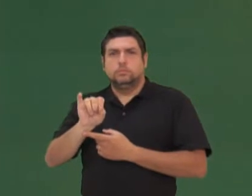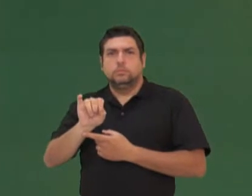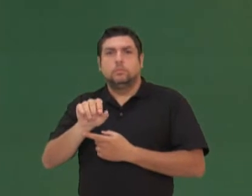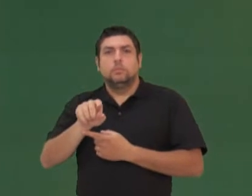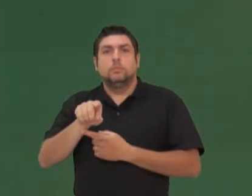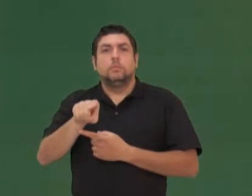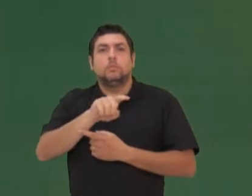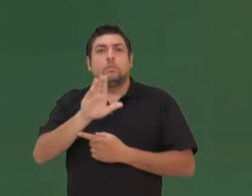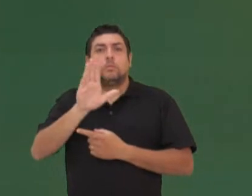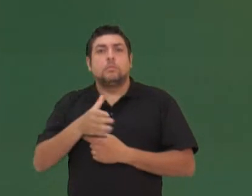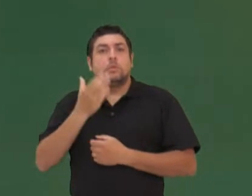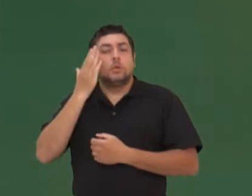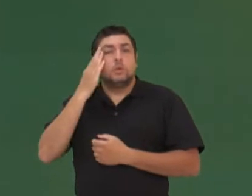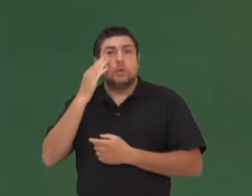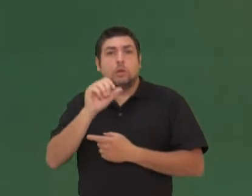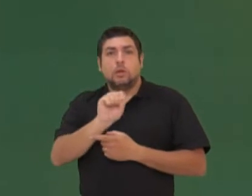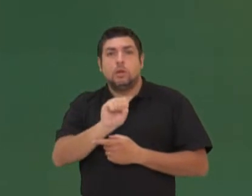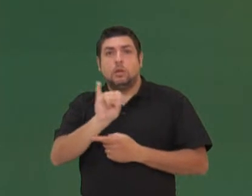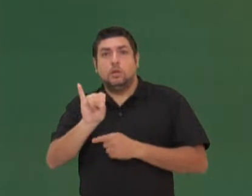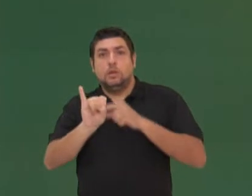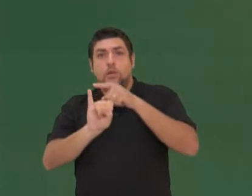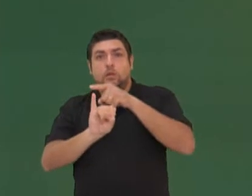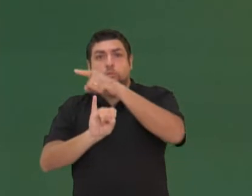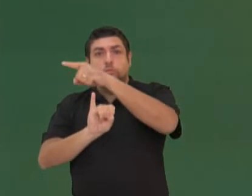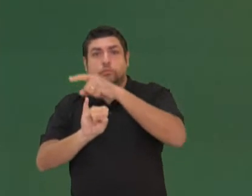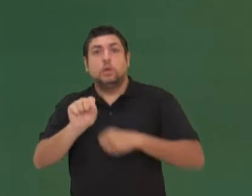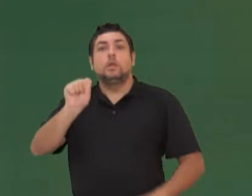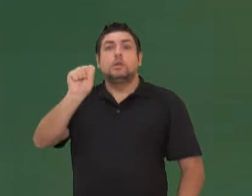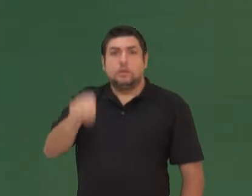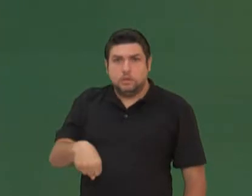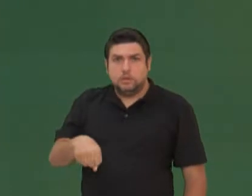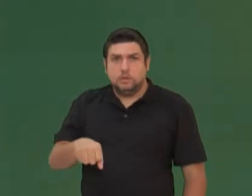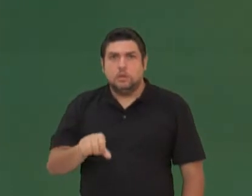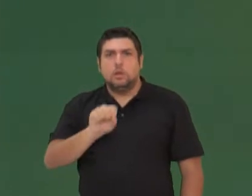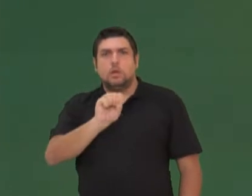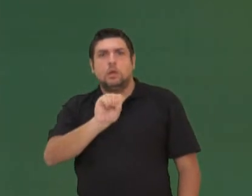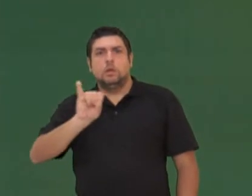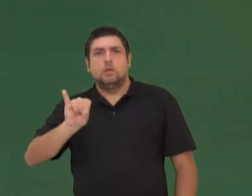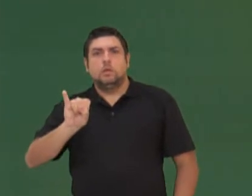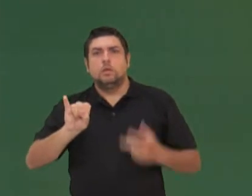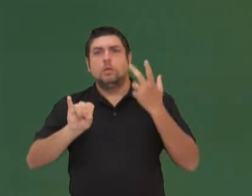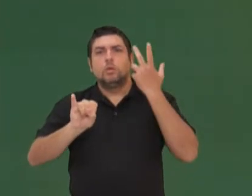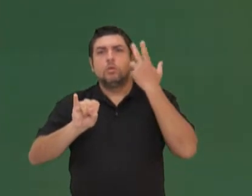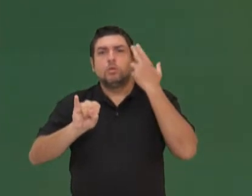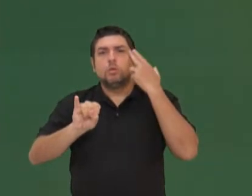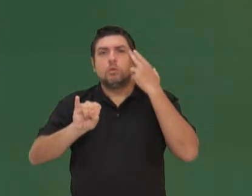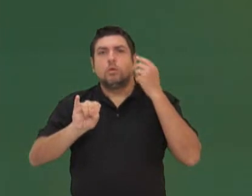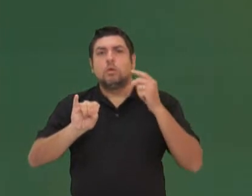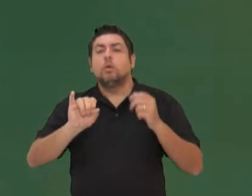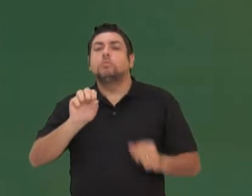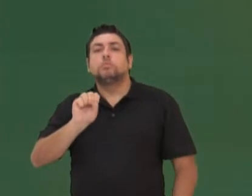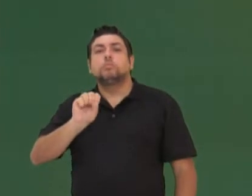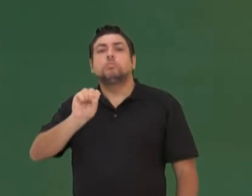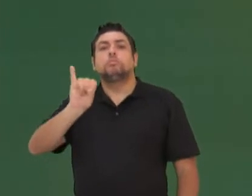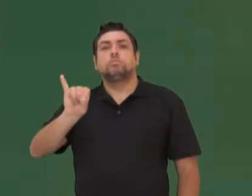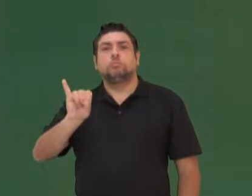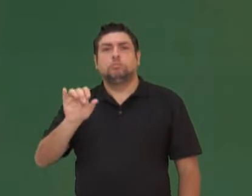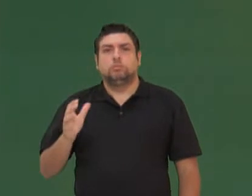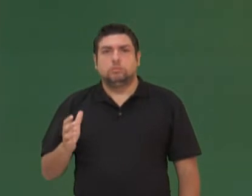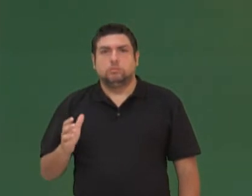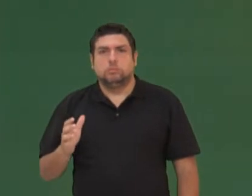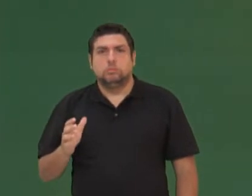diacrítica, si acentuado, afirmación, y no acentuado, una condición. E esta palavra,